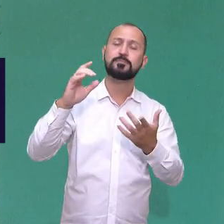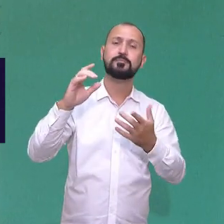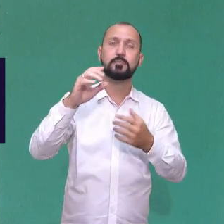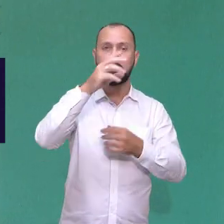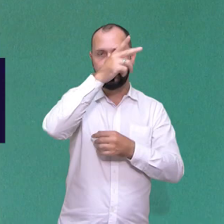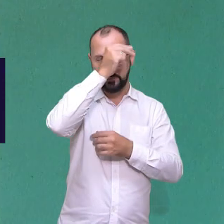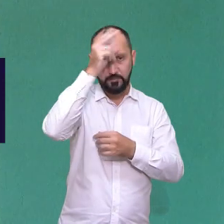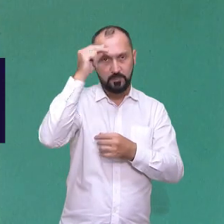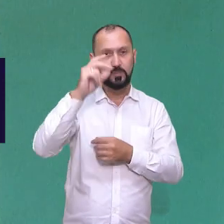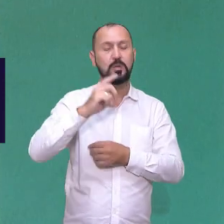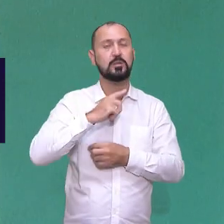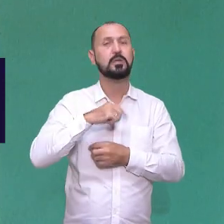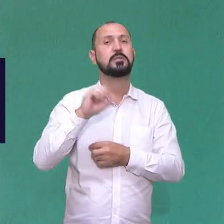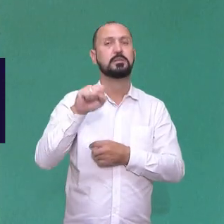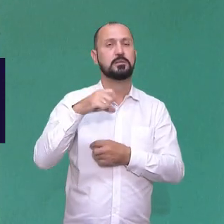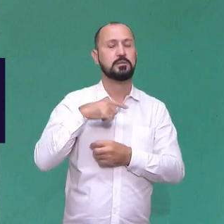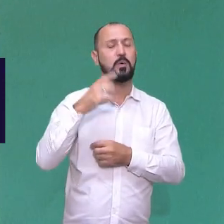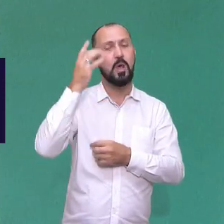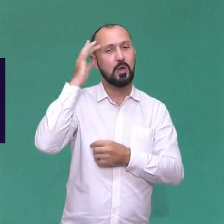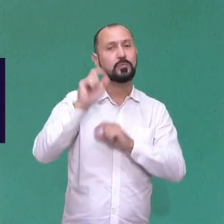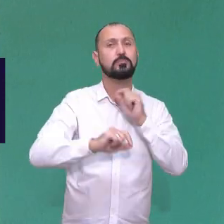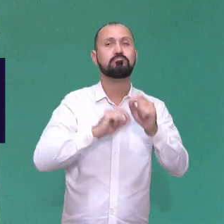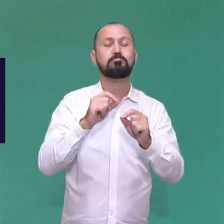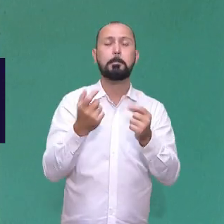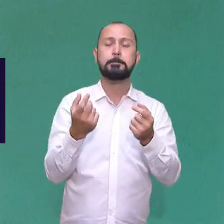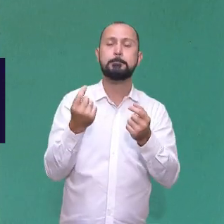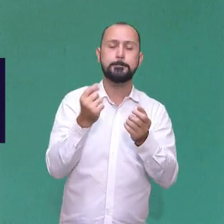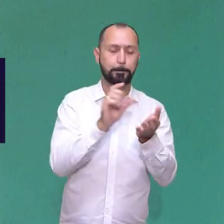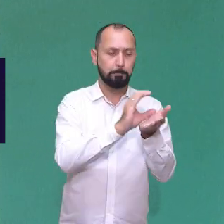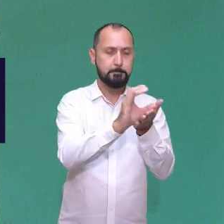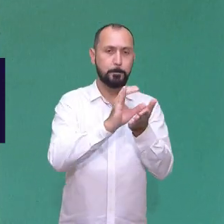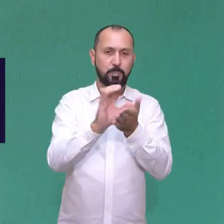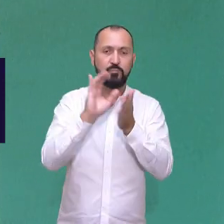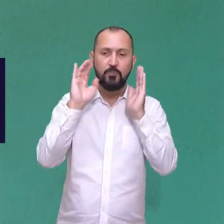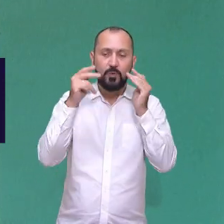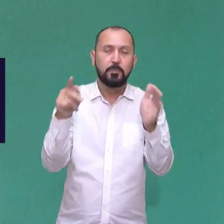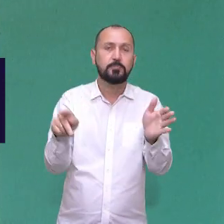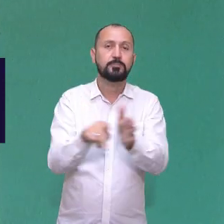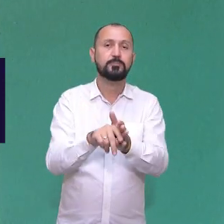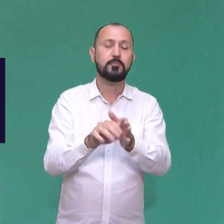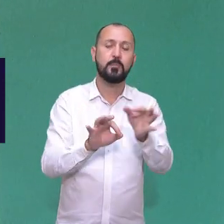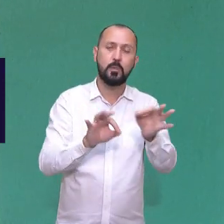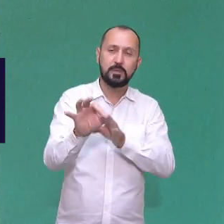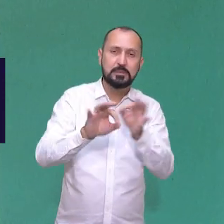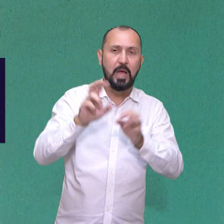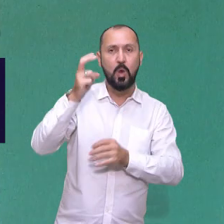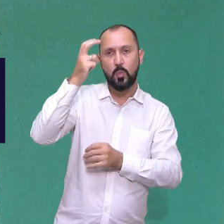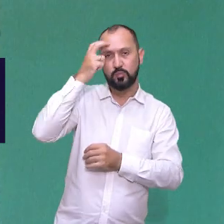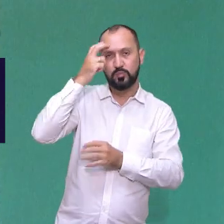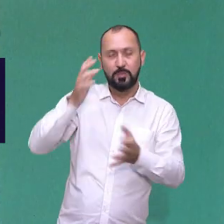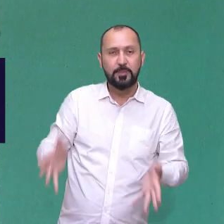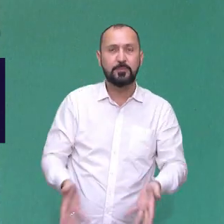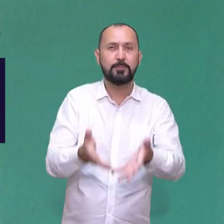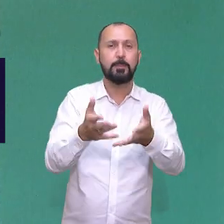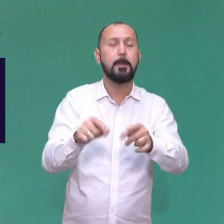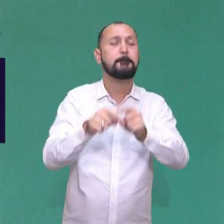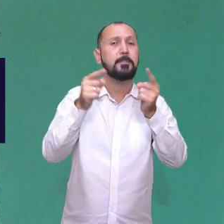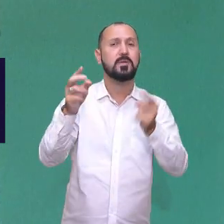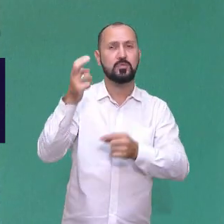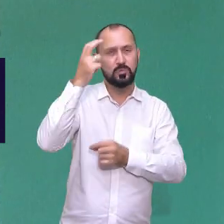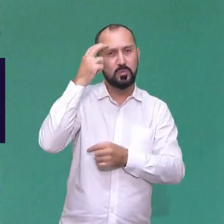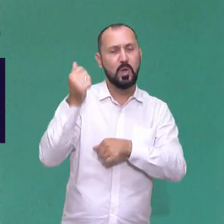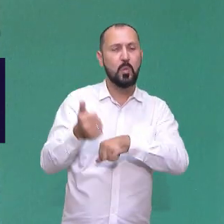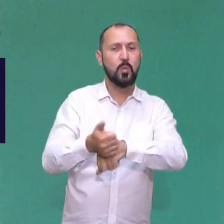estado, tem a do FIC, por exemplo, né, e as prefeituras também têm. Então, eu acho que o orçamento tem que ter um recurso destinado